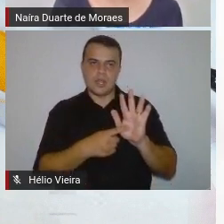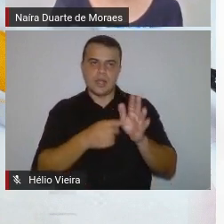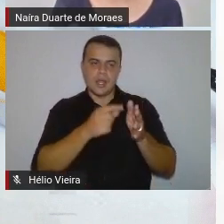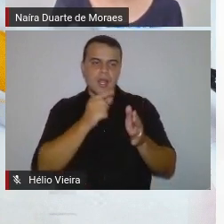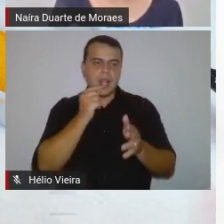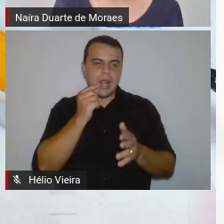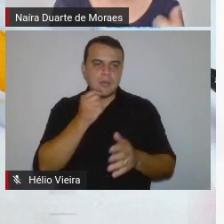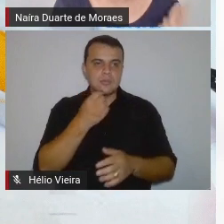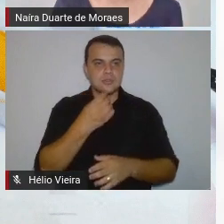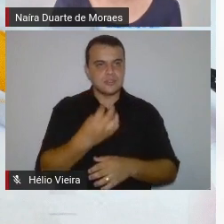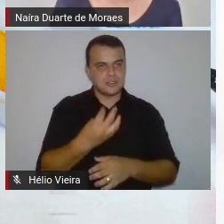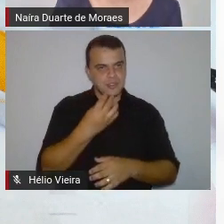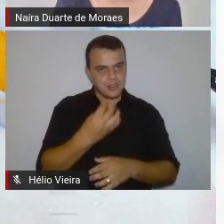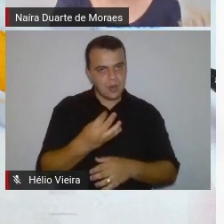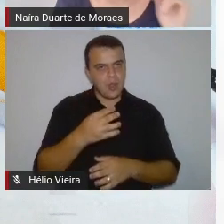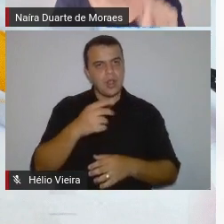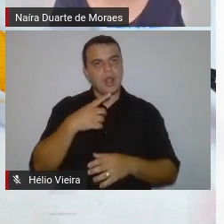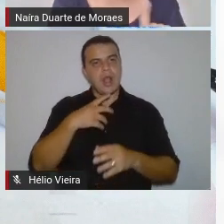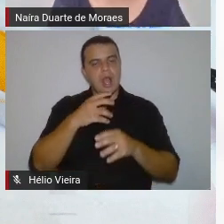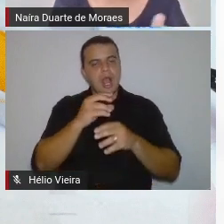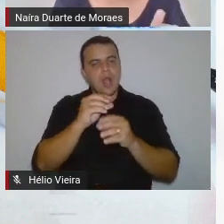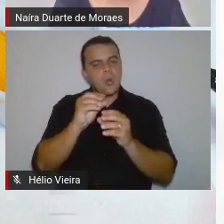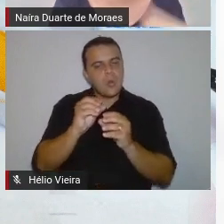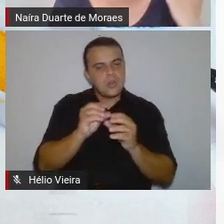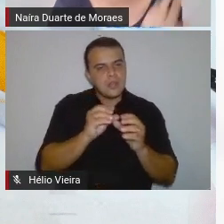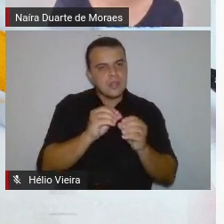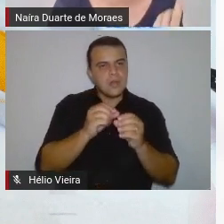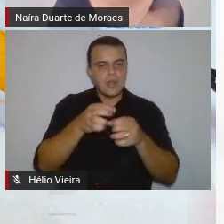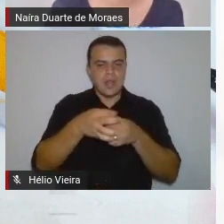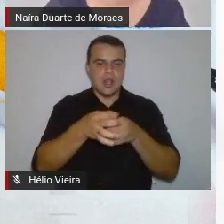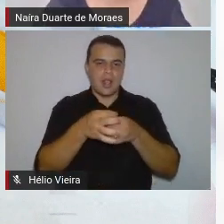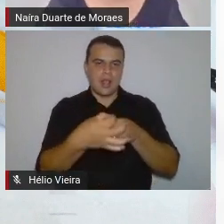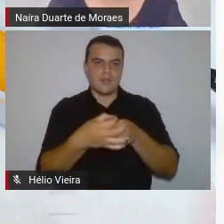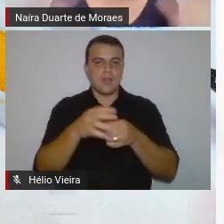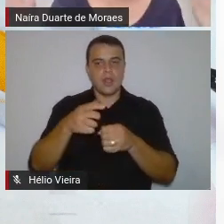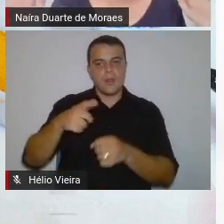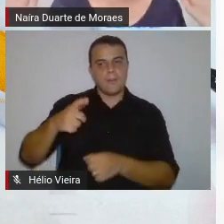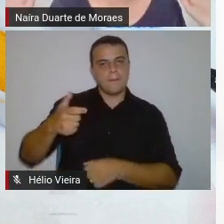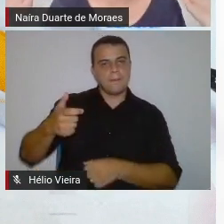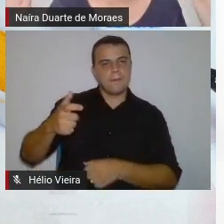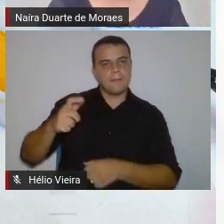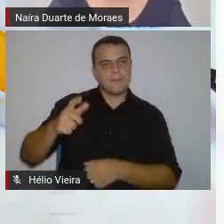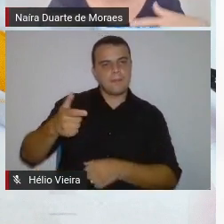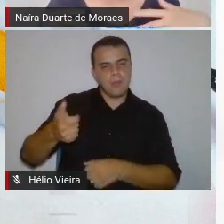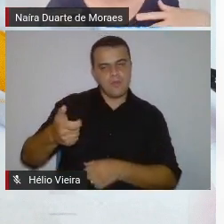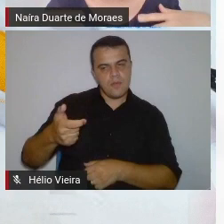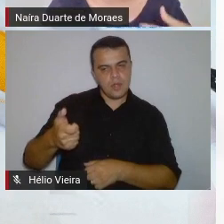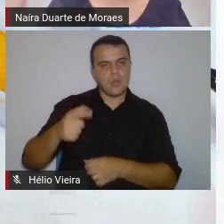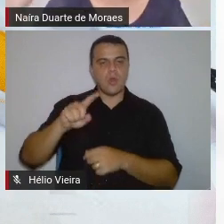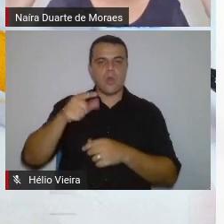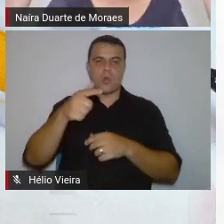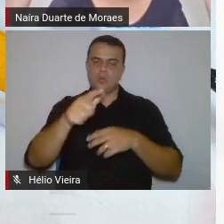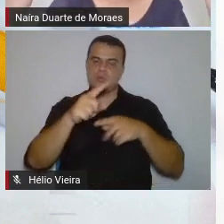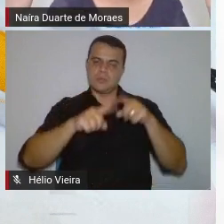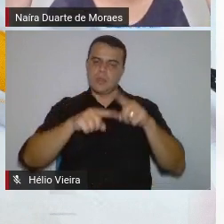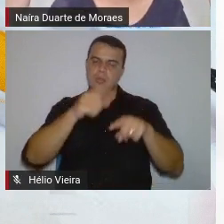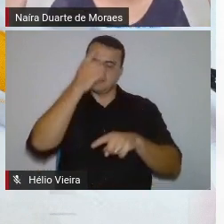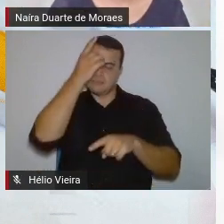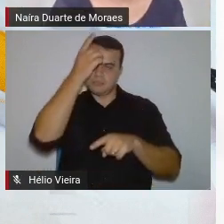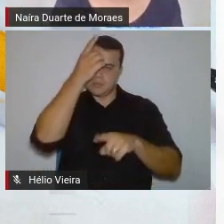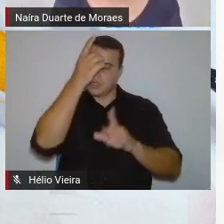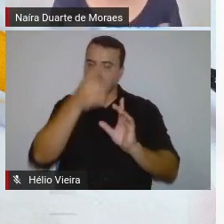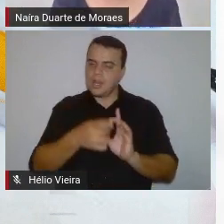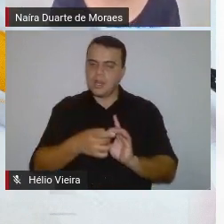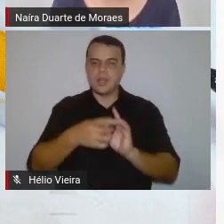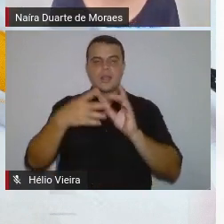de cor aquarelável, algodão, tampas de garrafa, borrifador e outros materiais que aí vocês podem usar a criatividade de vocês,